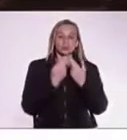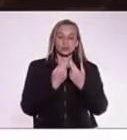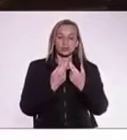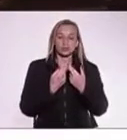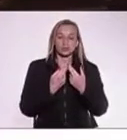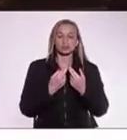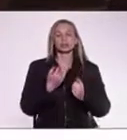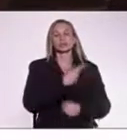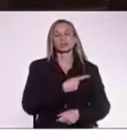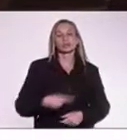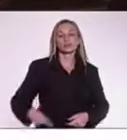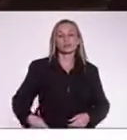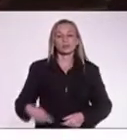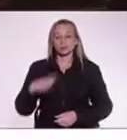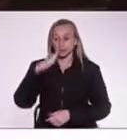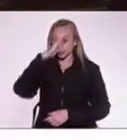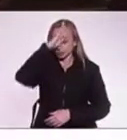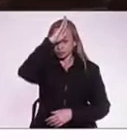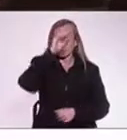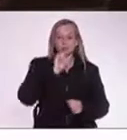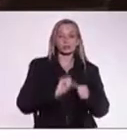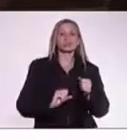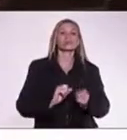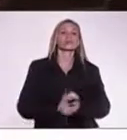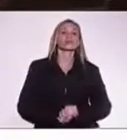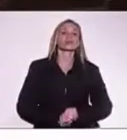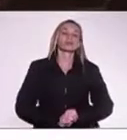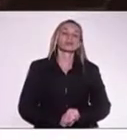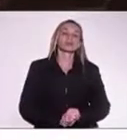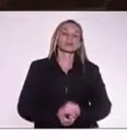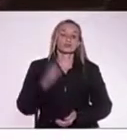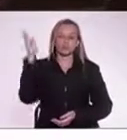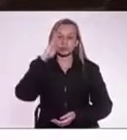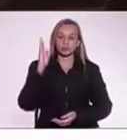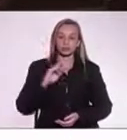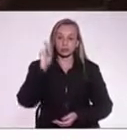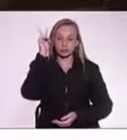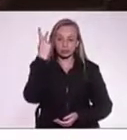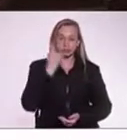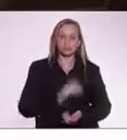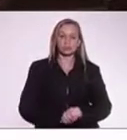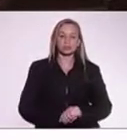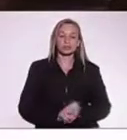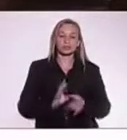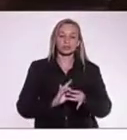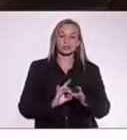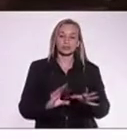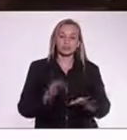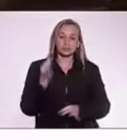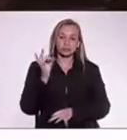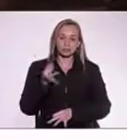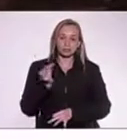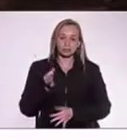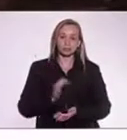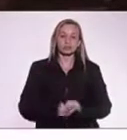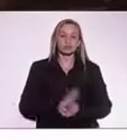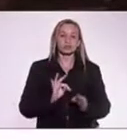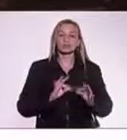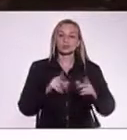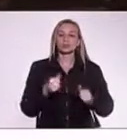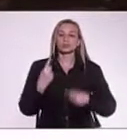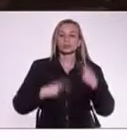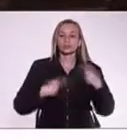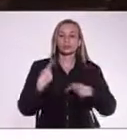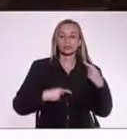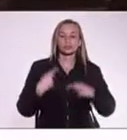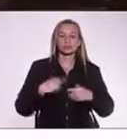melhor pronunciamento de um presidente brasileiro na história, deixando de forma muito clara toda a política